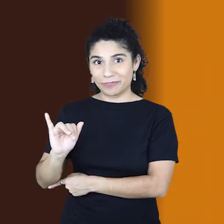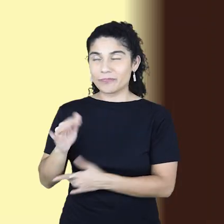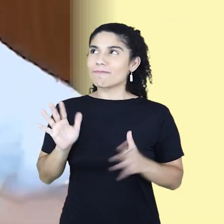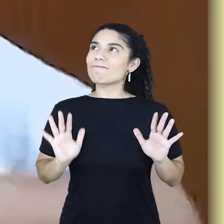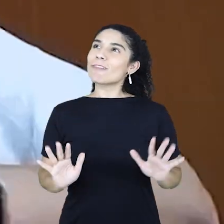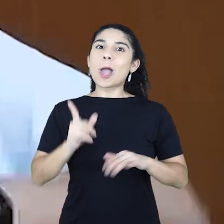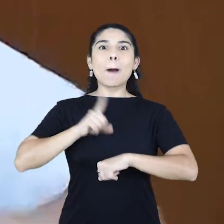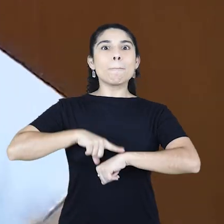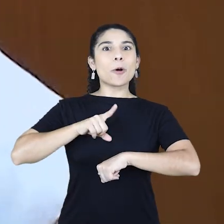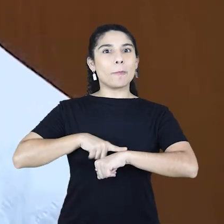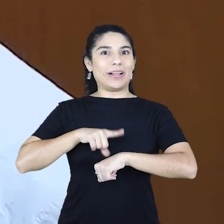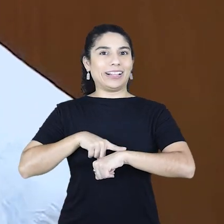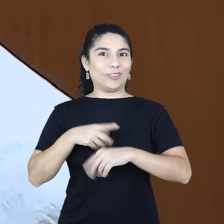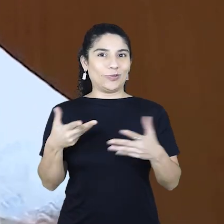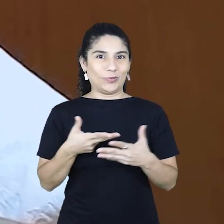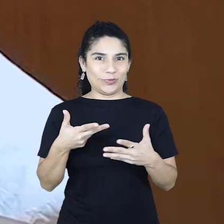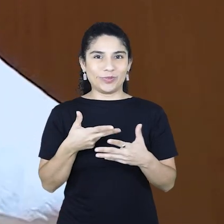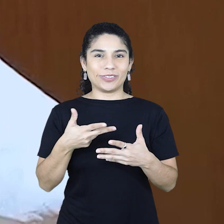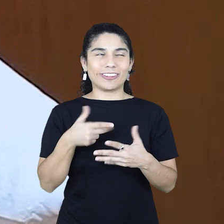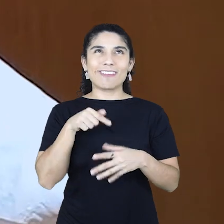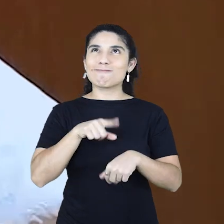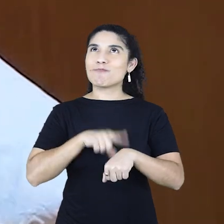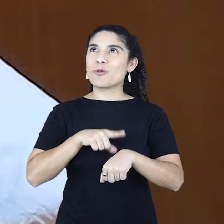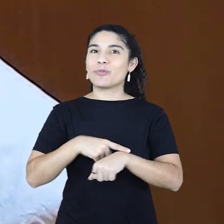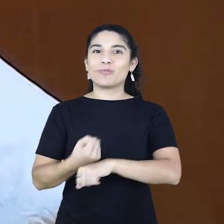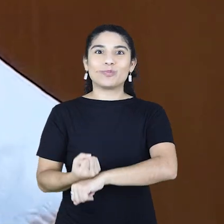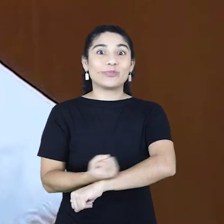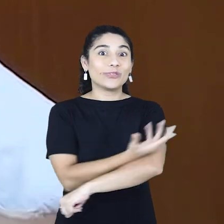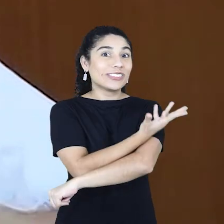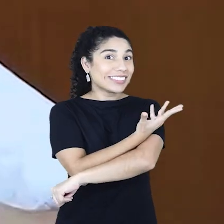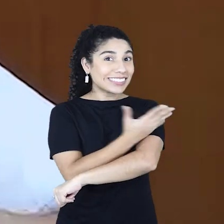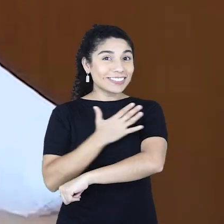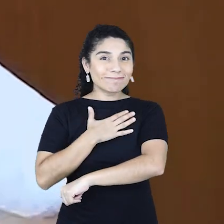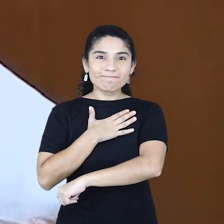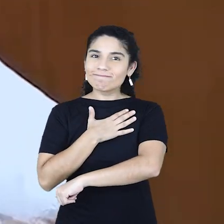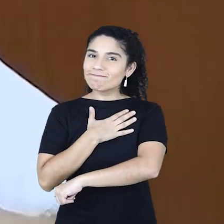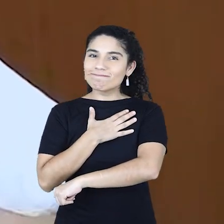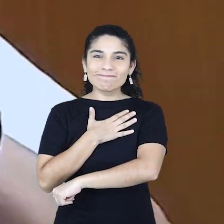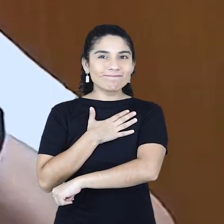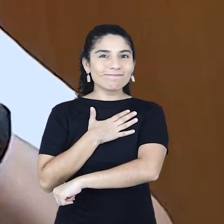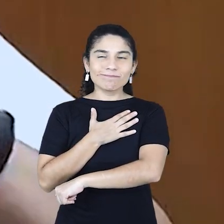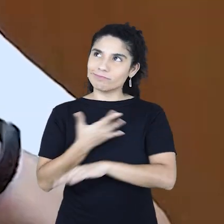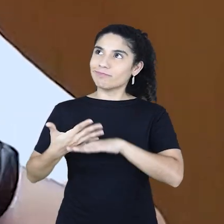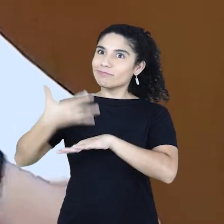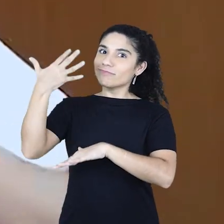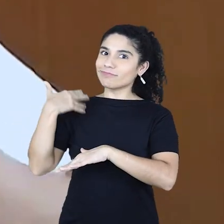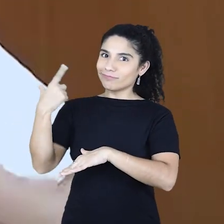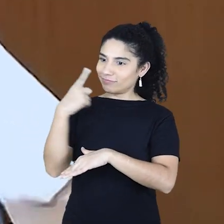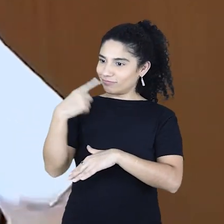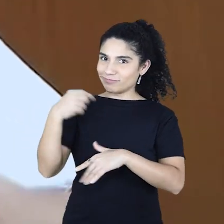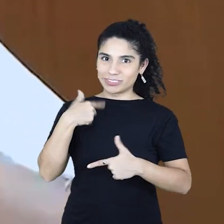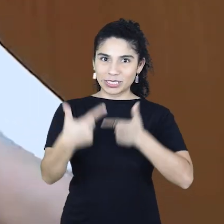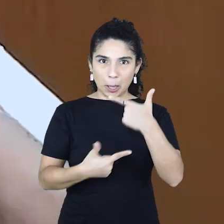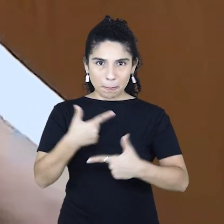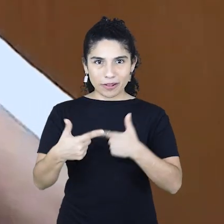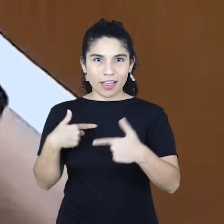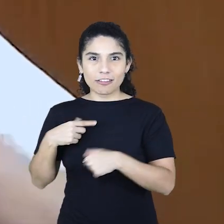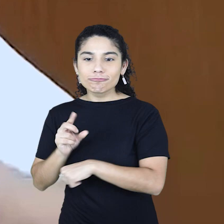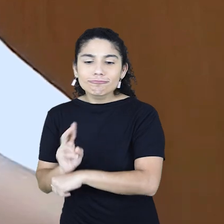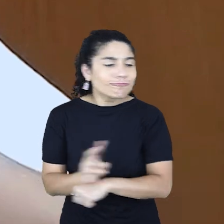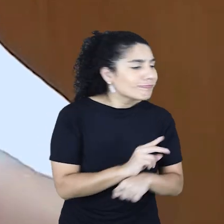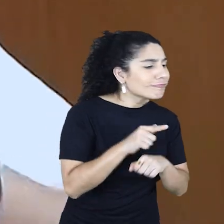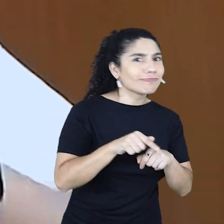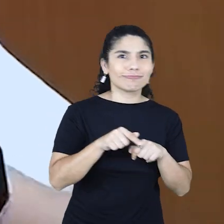Tem um momento que me emociona muito, quando eu era agente de desenvolvimento, né?